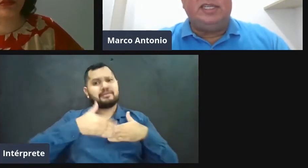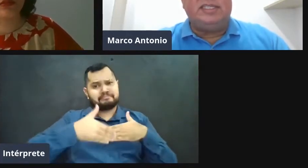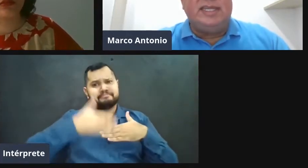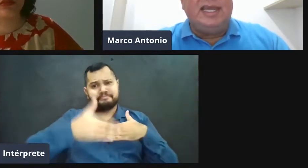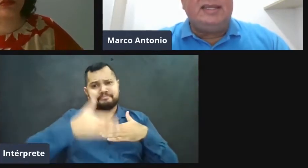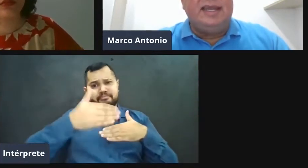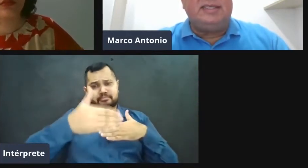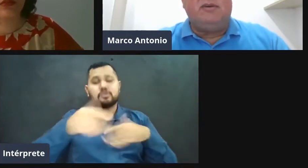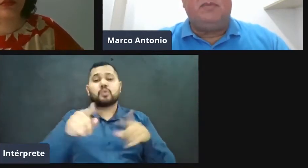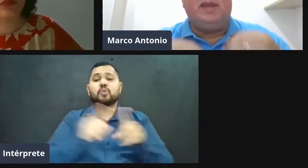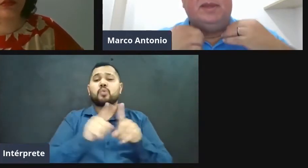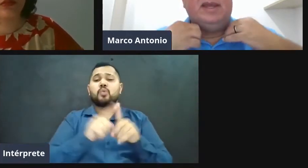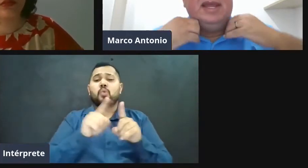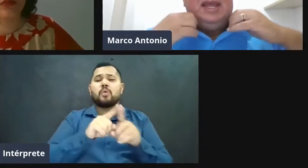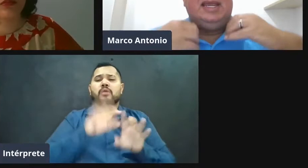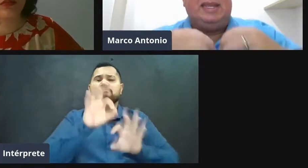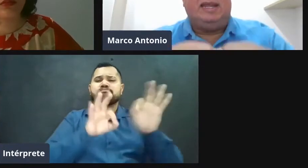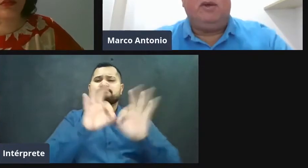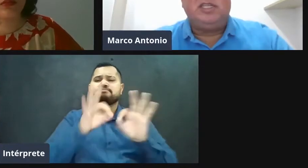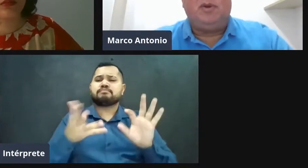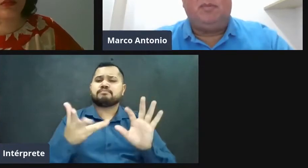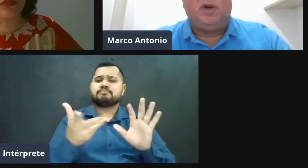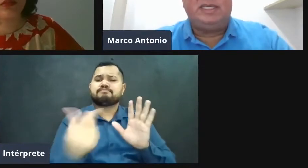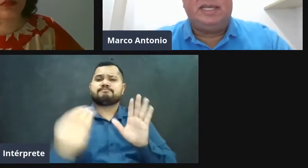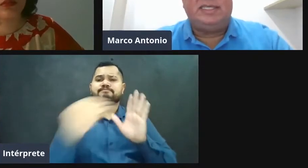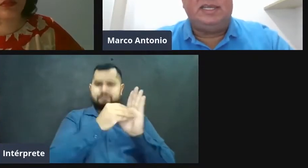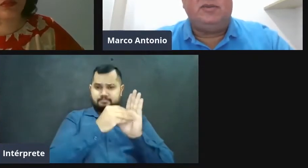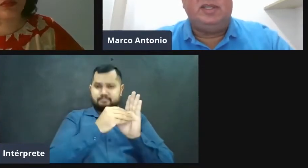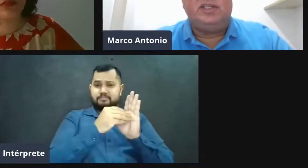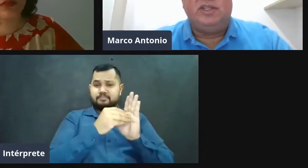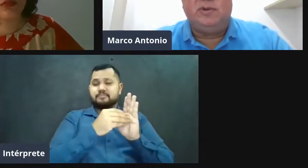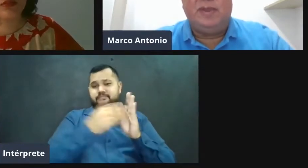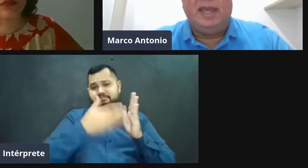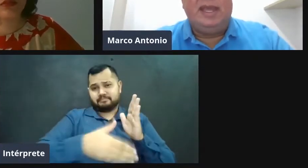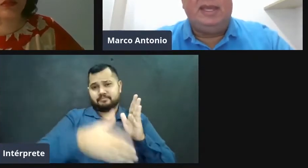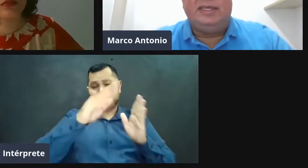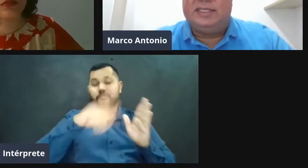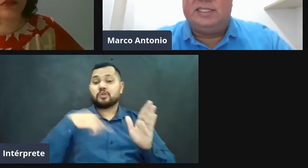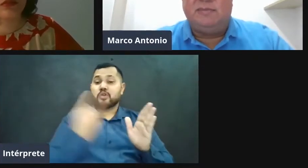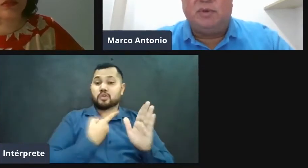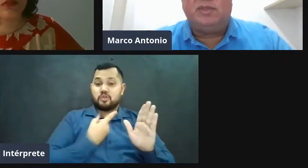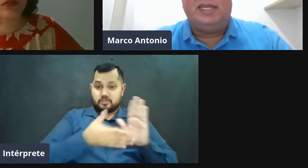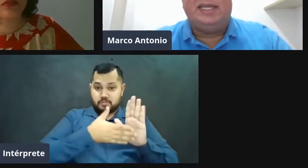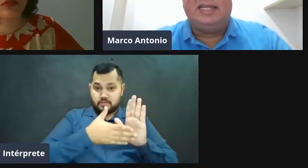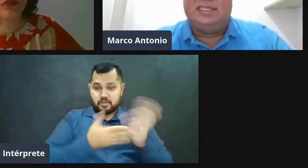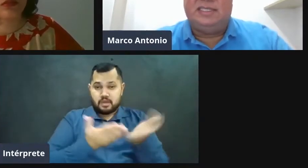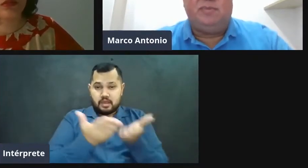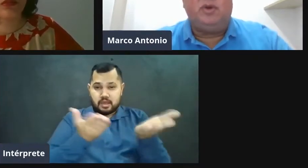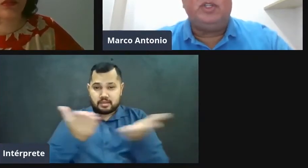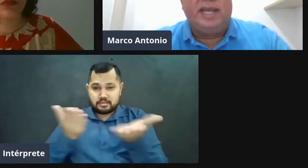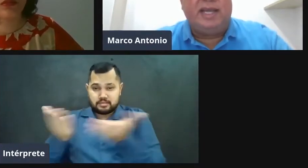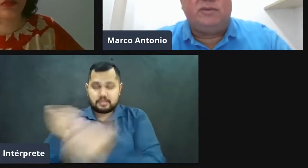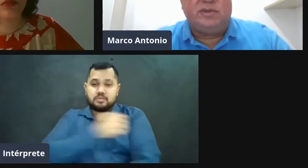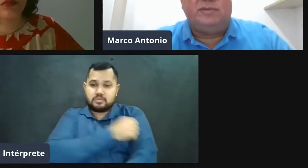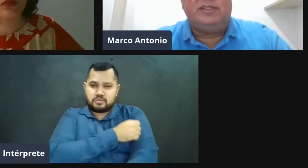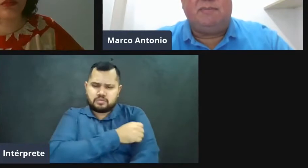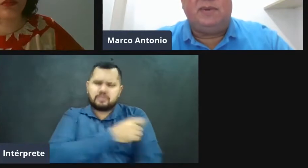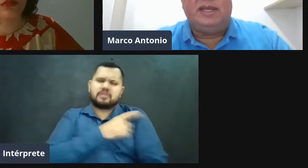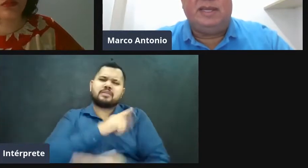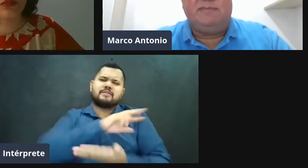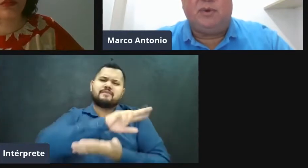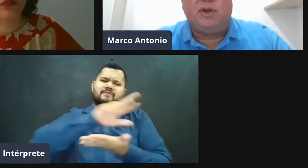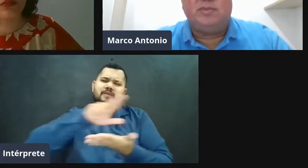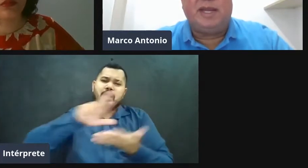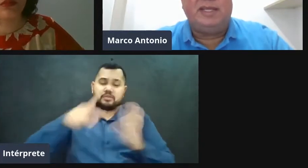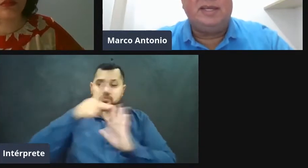estruturadas. Então, a gente tem que ter esse acompanhamento. E na nossa proposta da assistência estudantil, e existem possibilidades, existem projetos